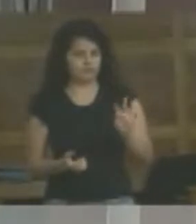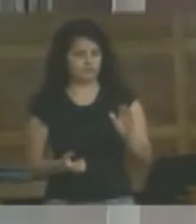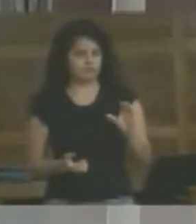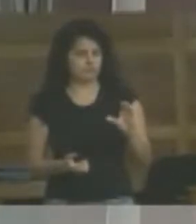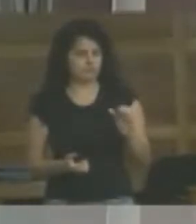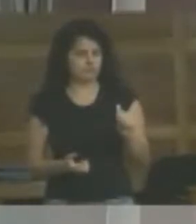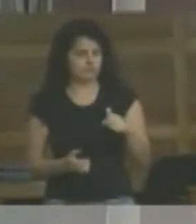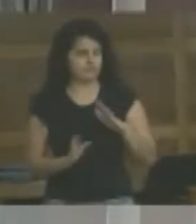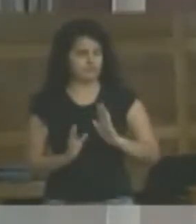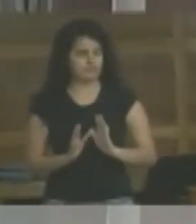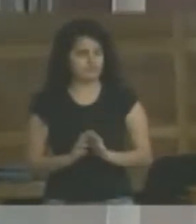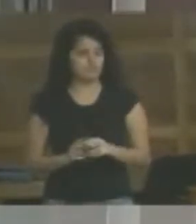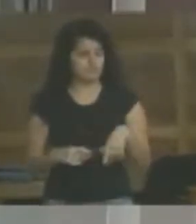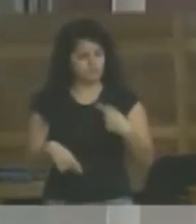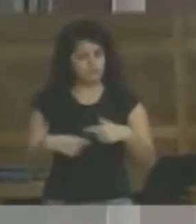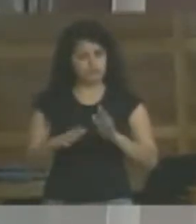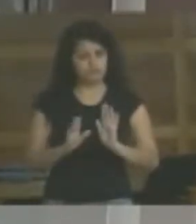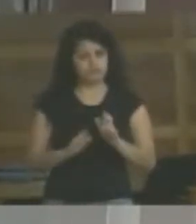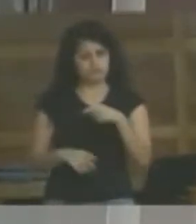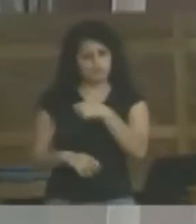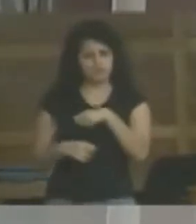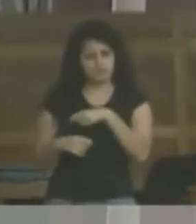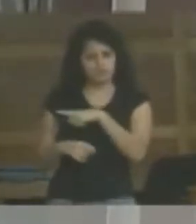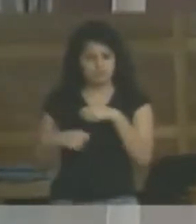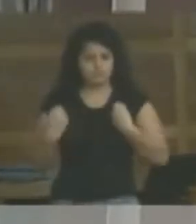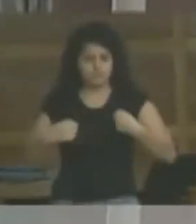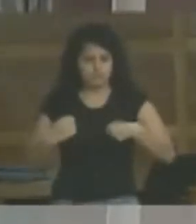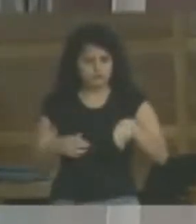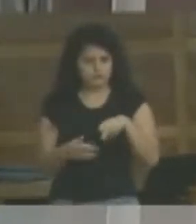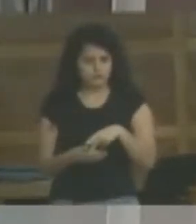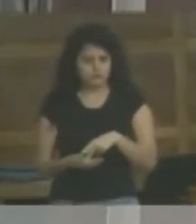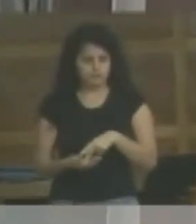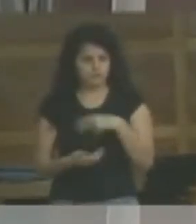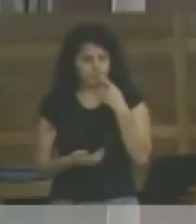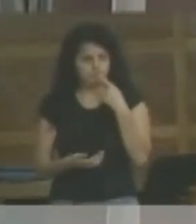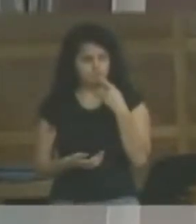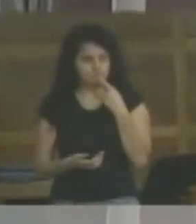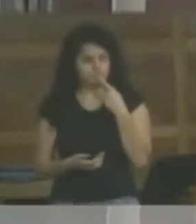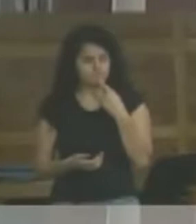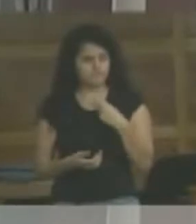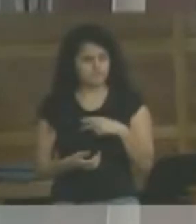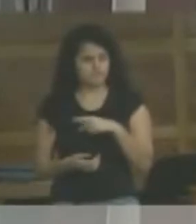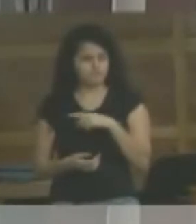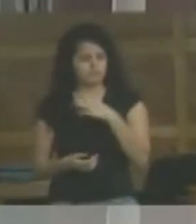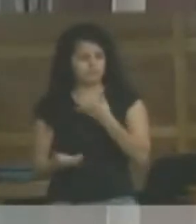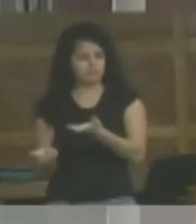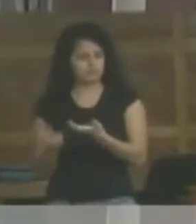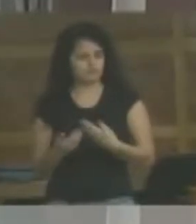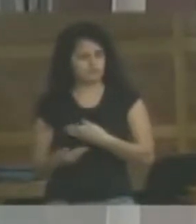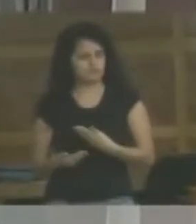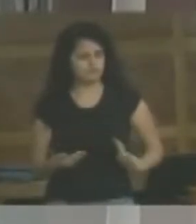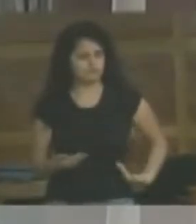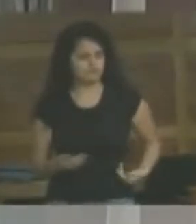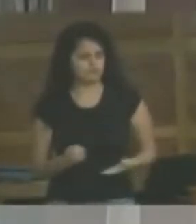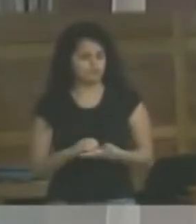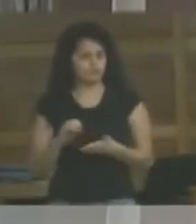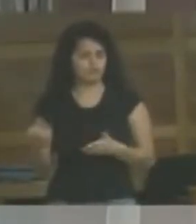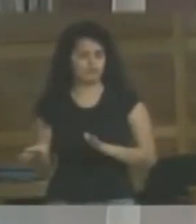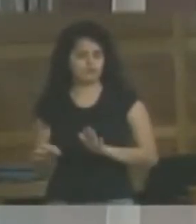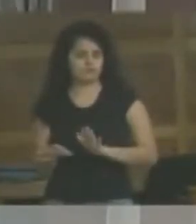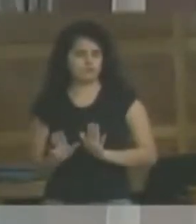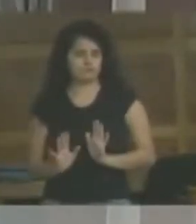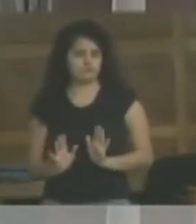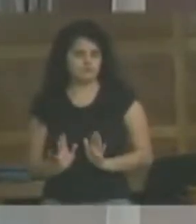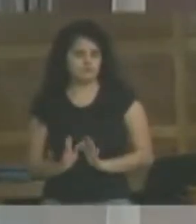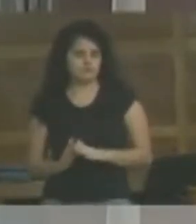ele tem que ter conteúdo para falar. Uma pessoa que esteve nessa casa, trouxe deputado de fora, como muitos falam, e nada